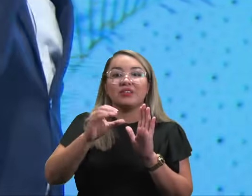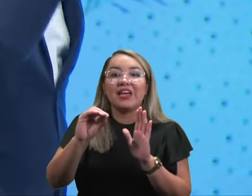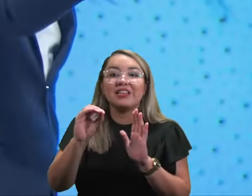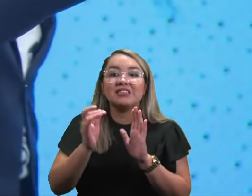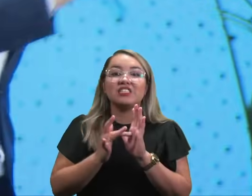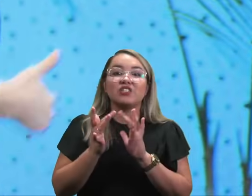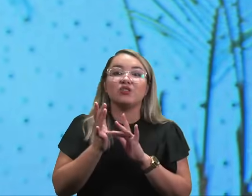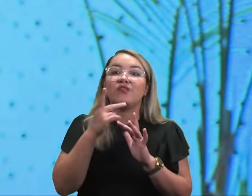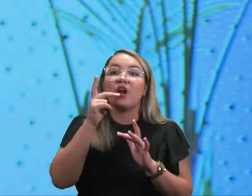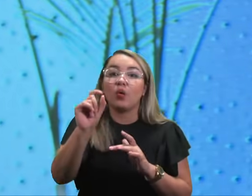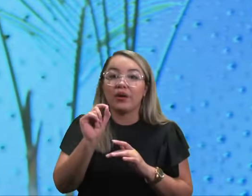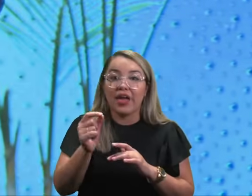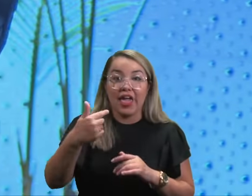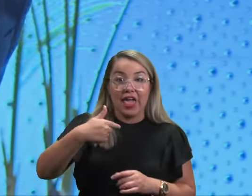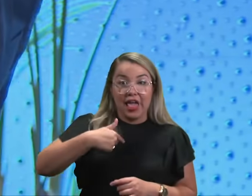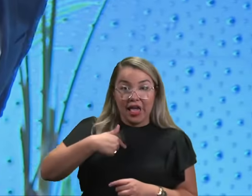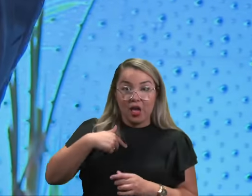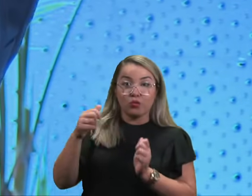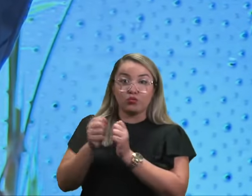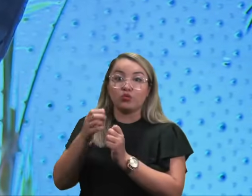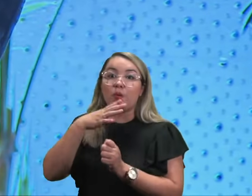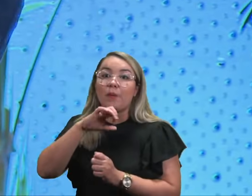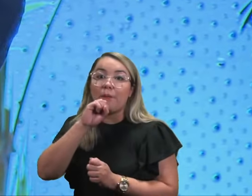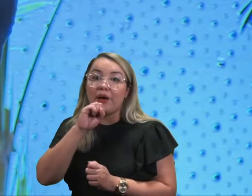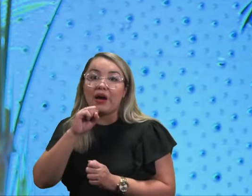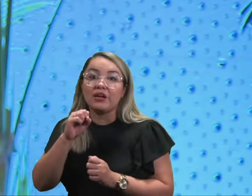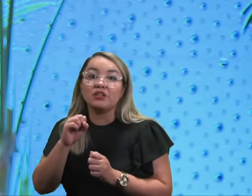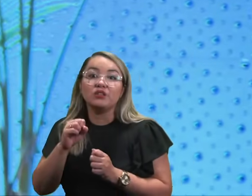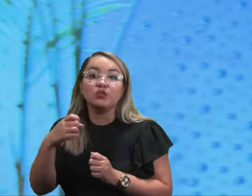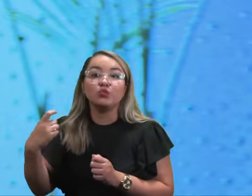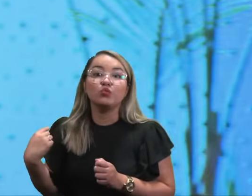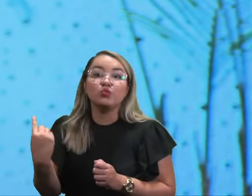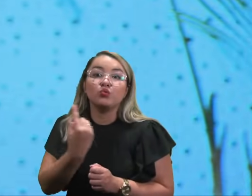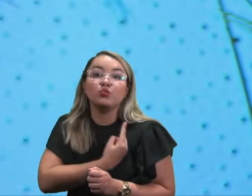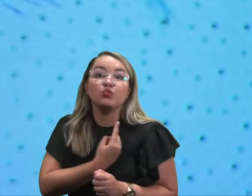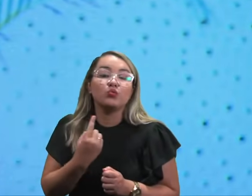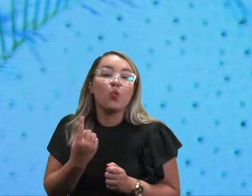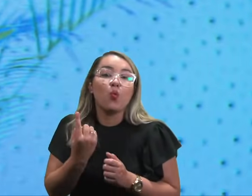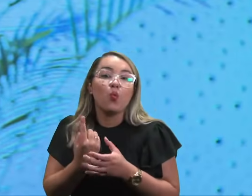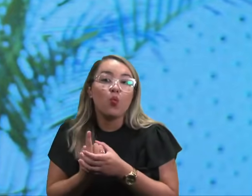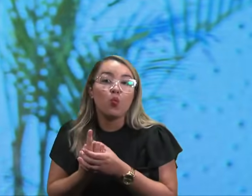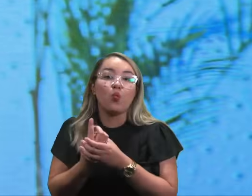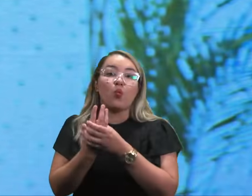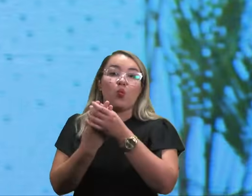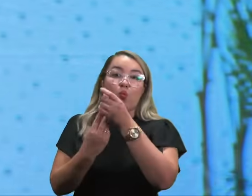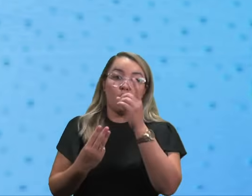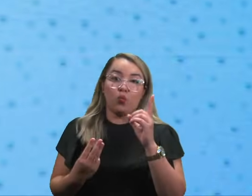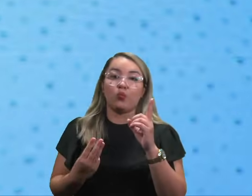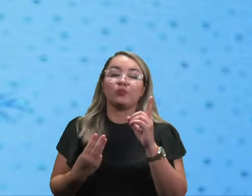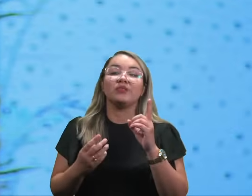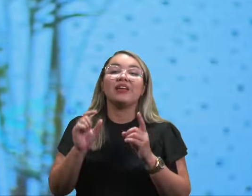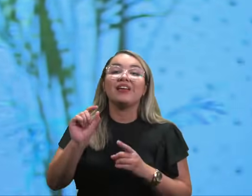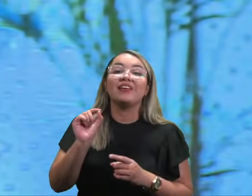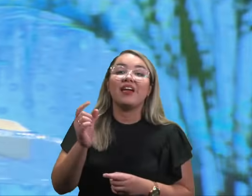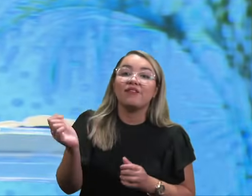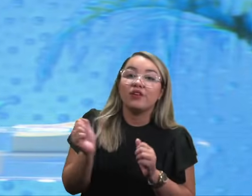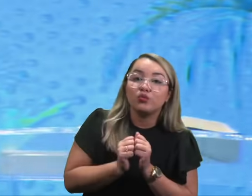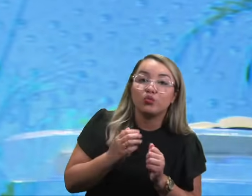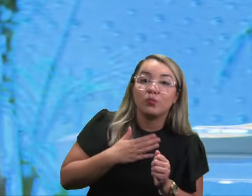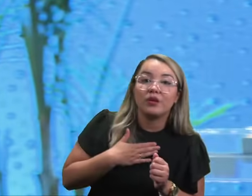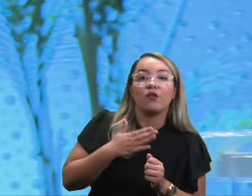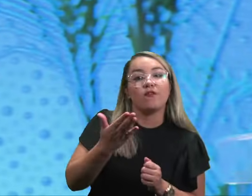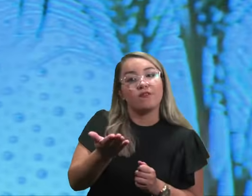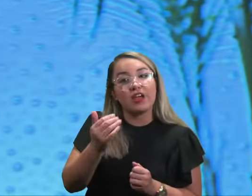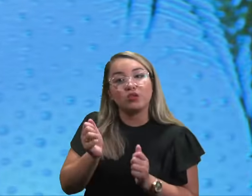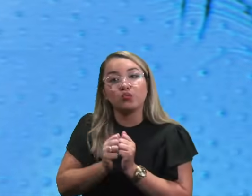assim: eu e o Pai somos quê? Somos um. No capítulo 14, Jesus diz o quê? Quem vê a mim, vê o Pai,